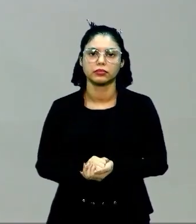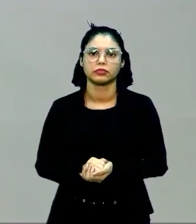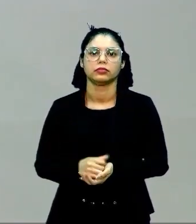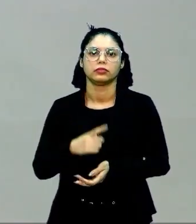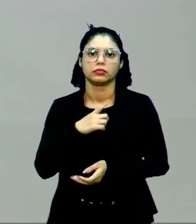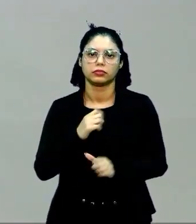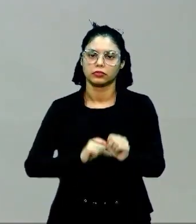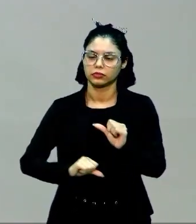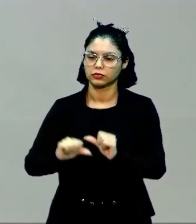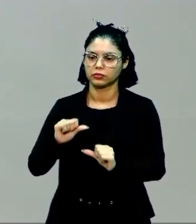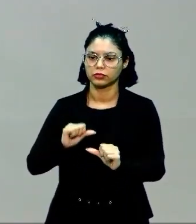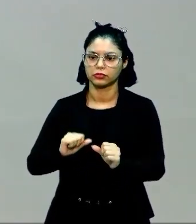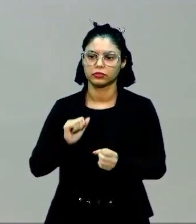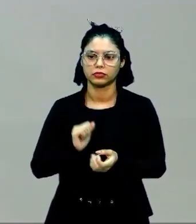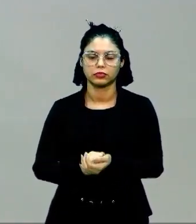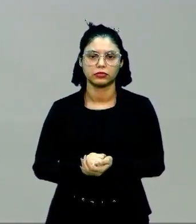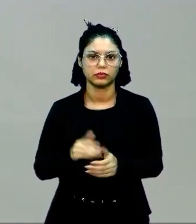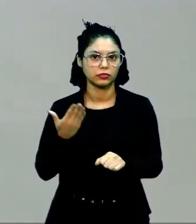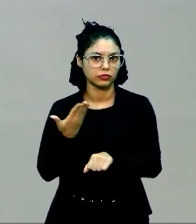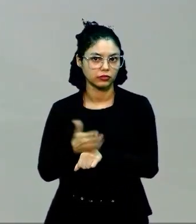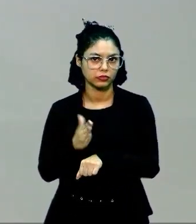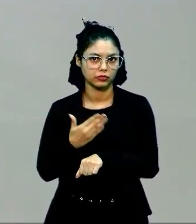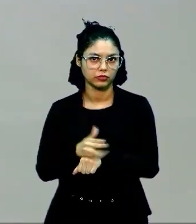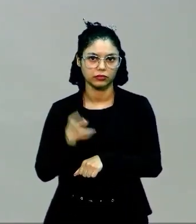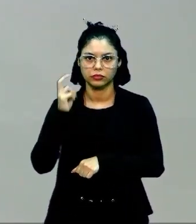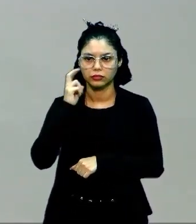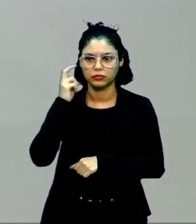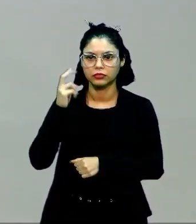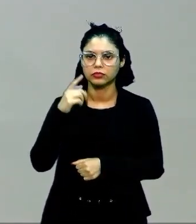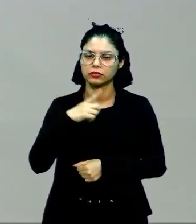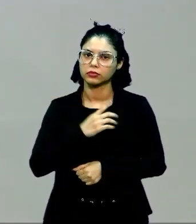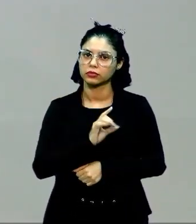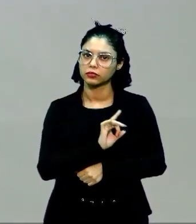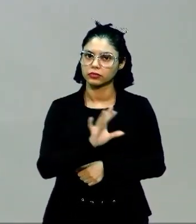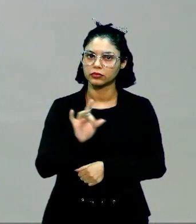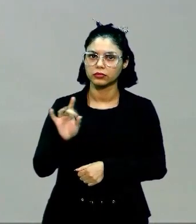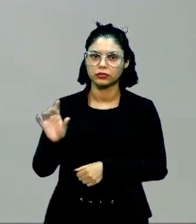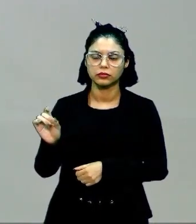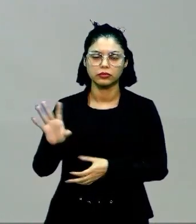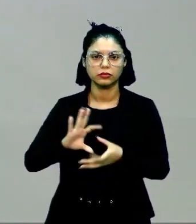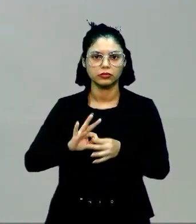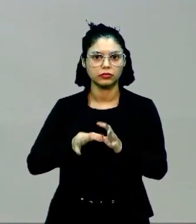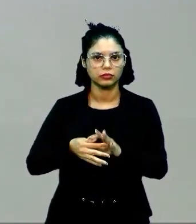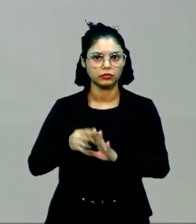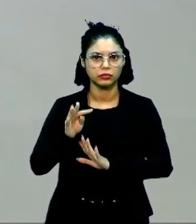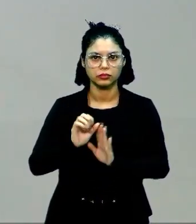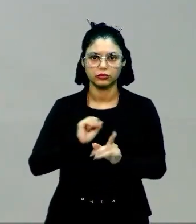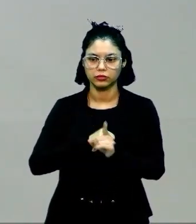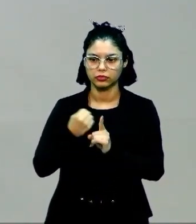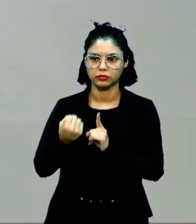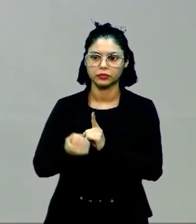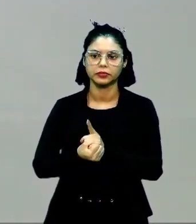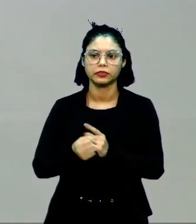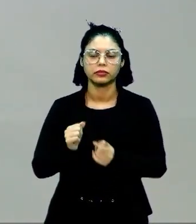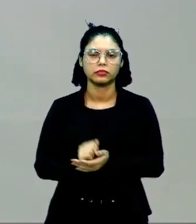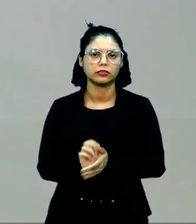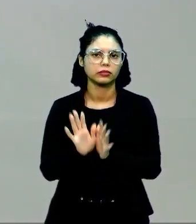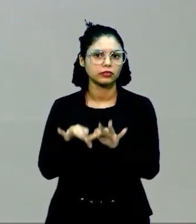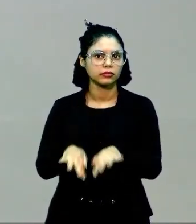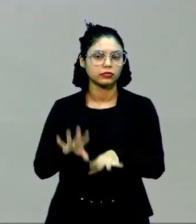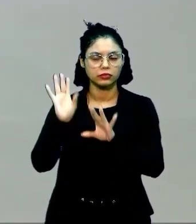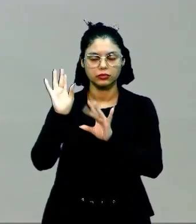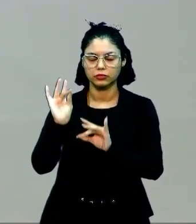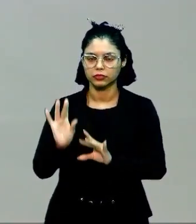das alterações ou das práticas culturais que existem em cada contexto social. Enfim,